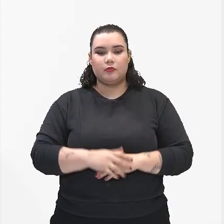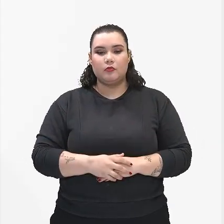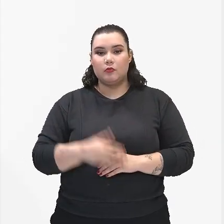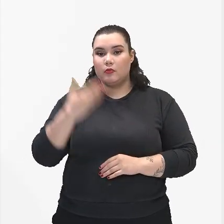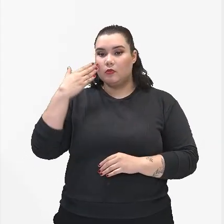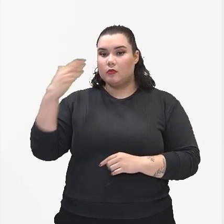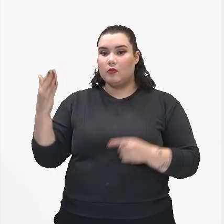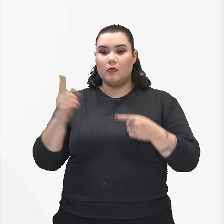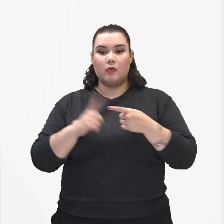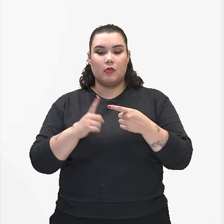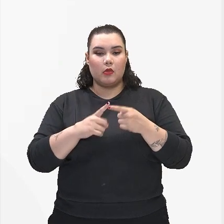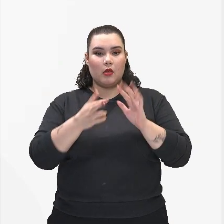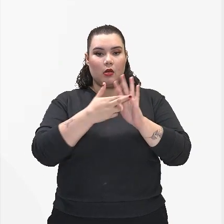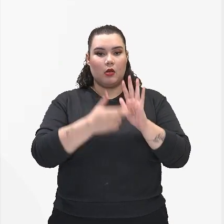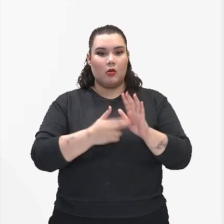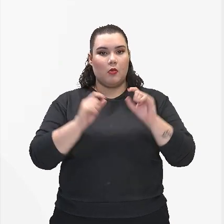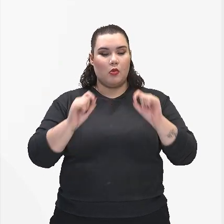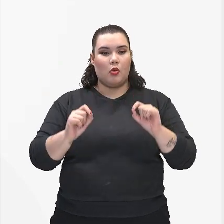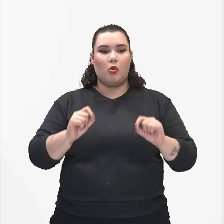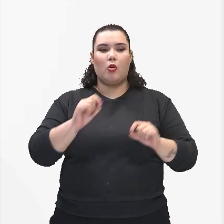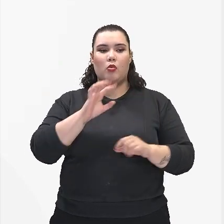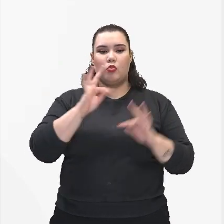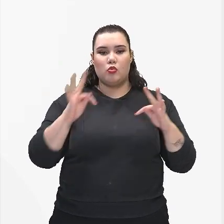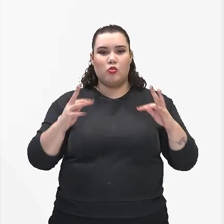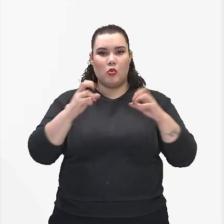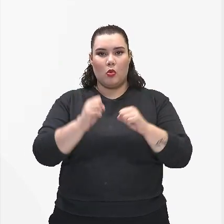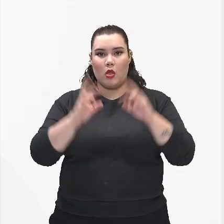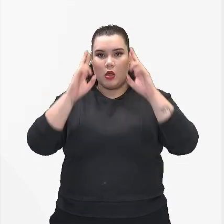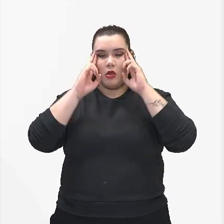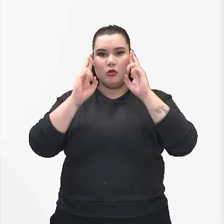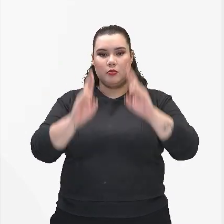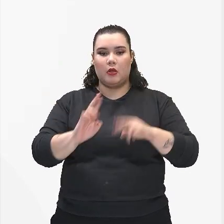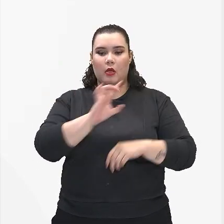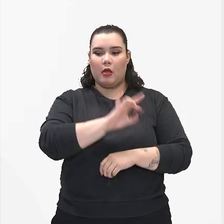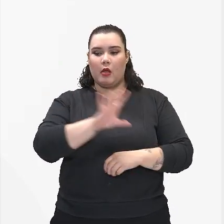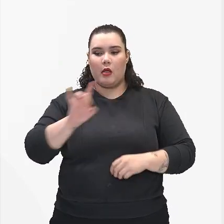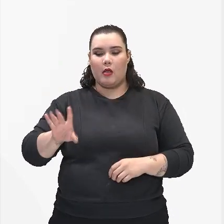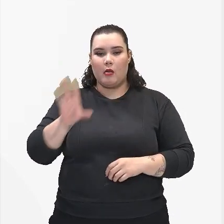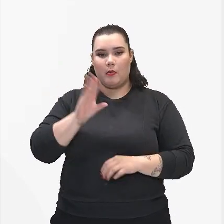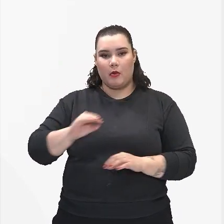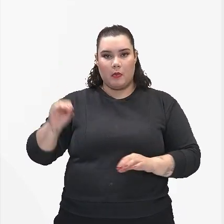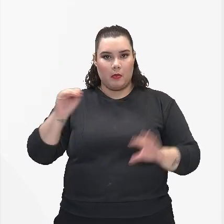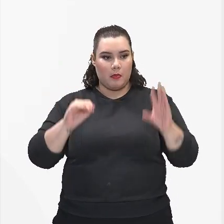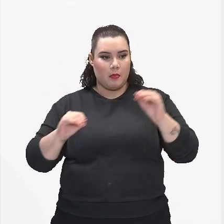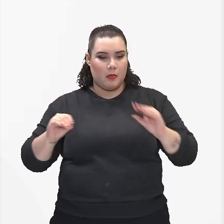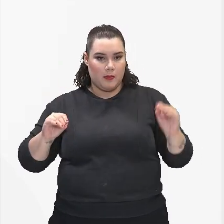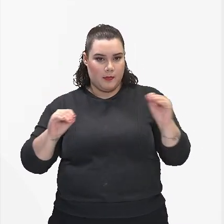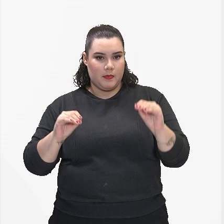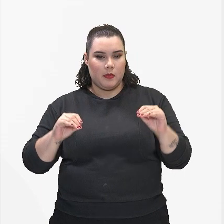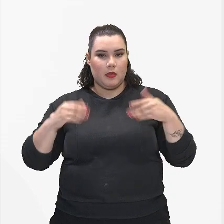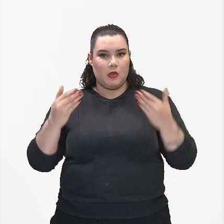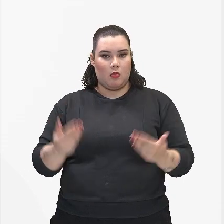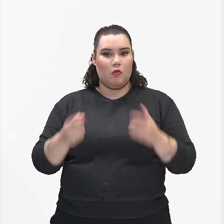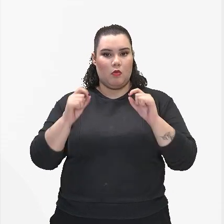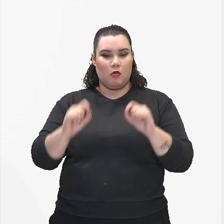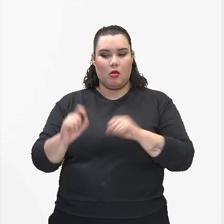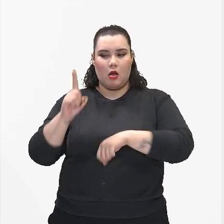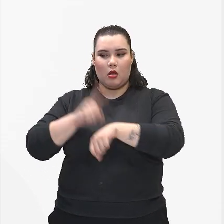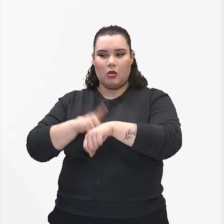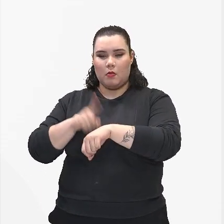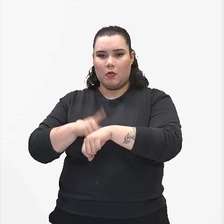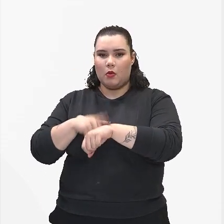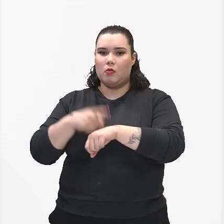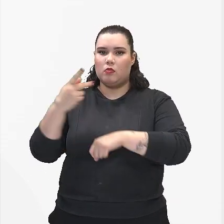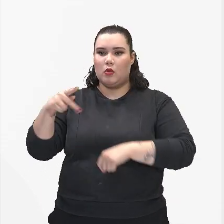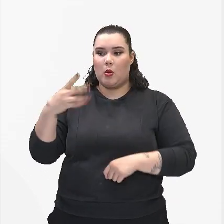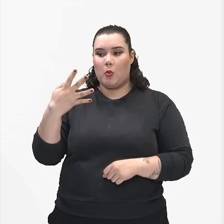Primeiro, peço que todos respeitem o turno de fala de cada debatedor. Isso significa que cada um terá um tempo